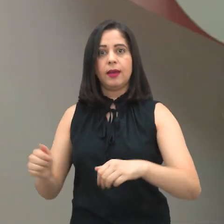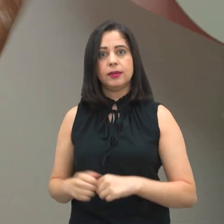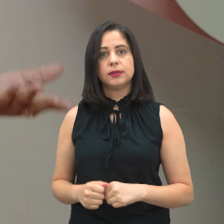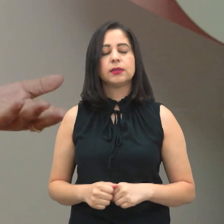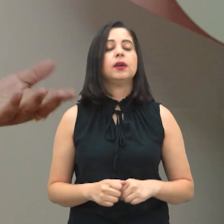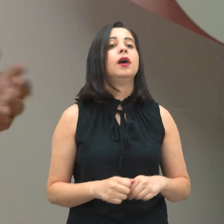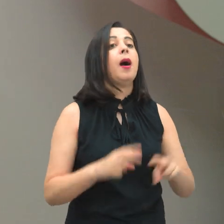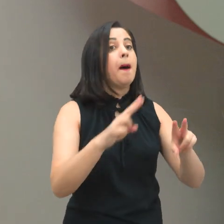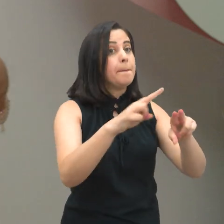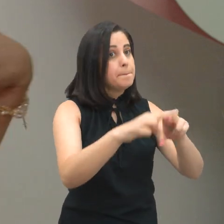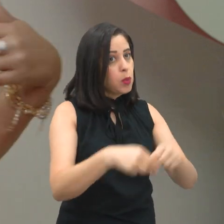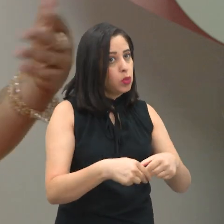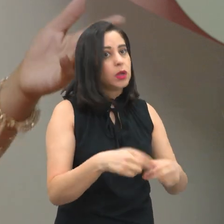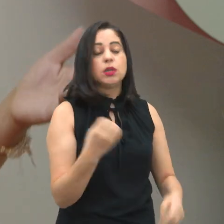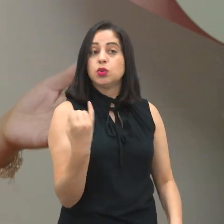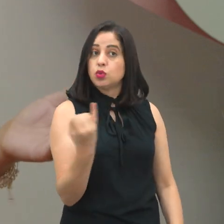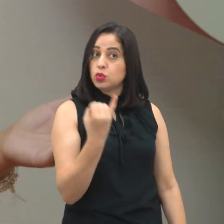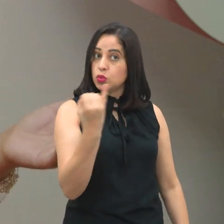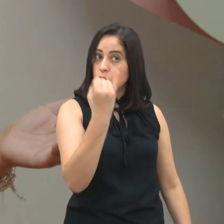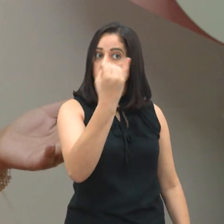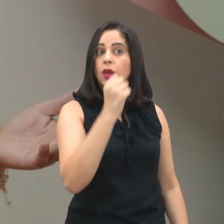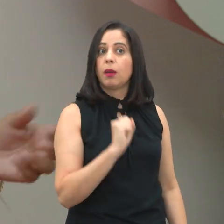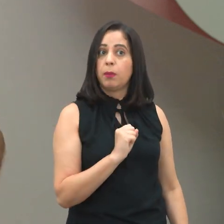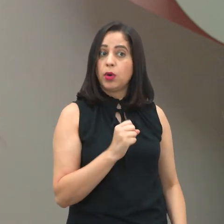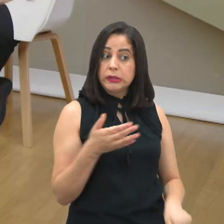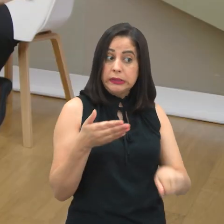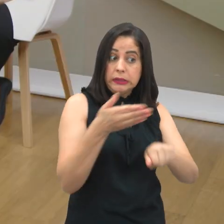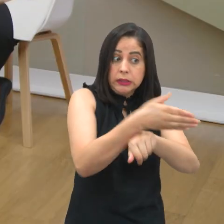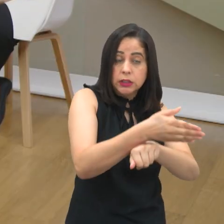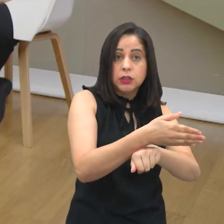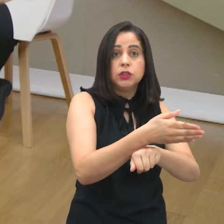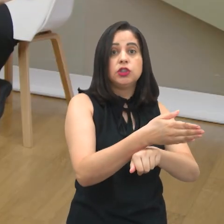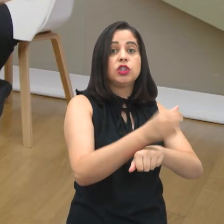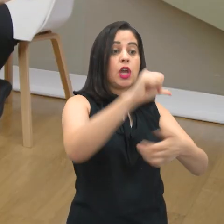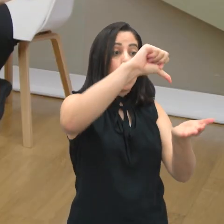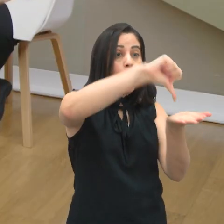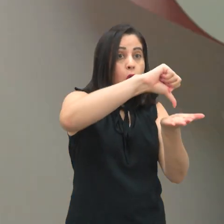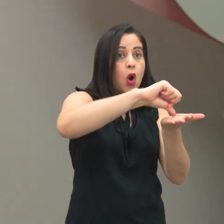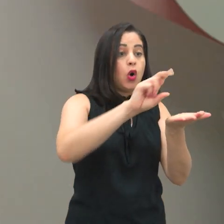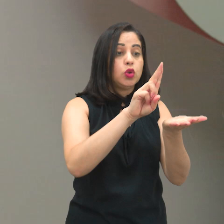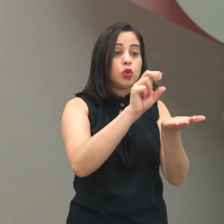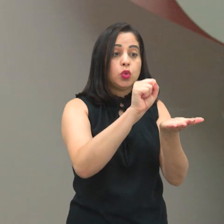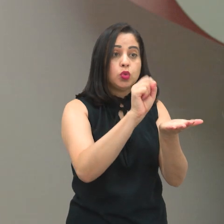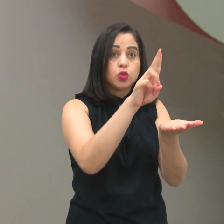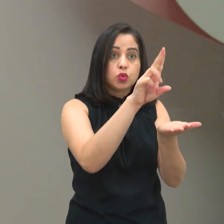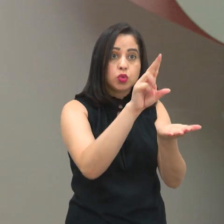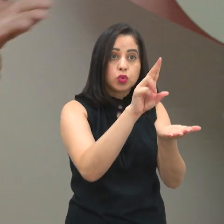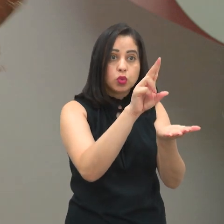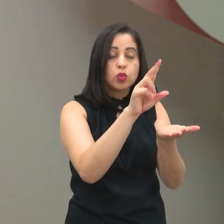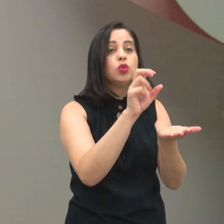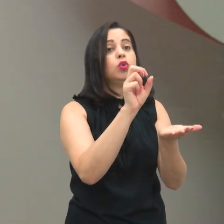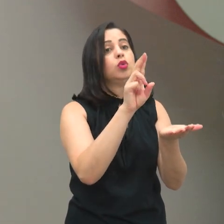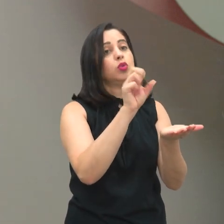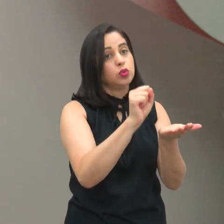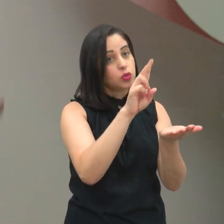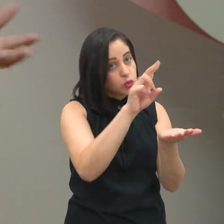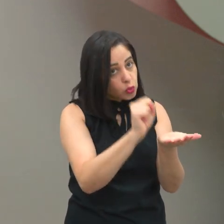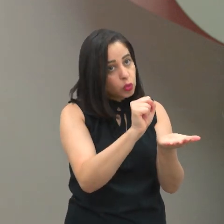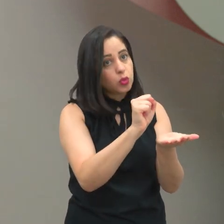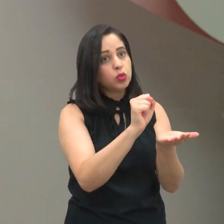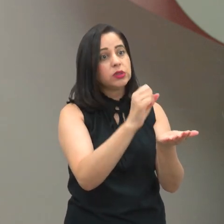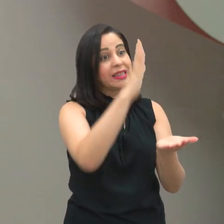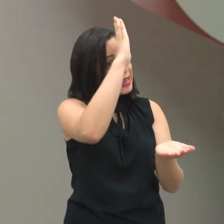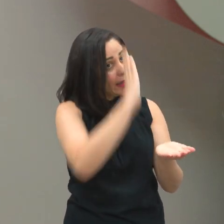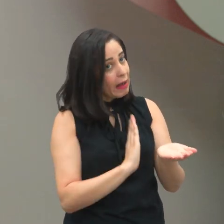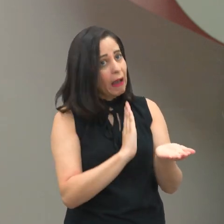dos testes, né? Nós temos testes disponíveis no município de forma gratuita, sigilosa, né? Inclusive o Dr. Joper comentou em